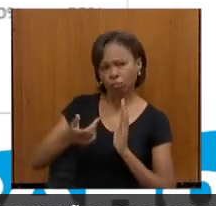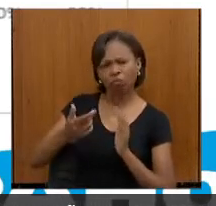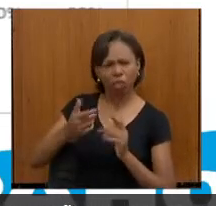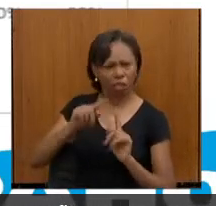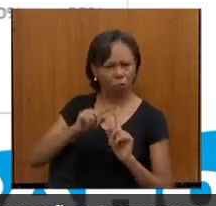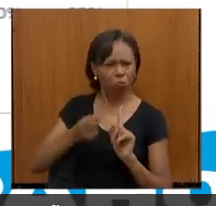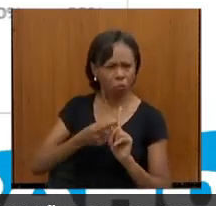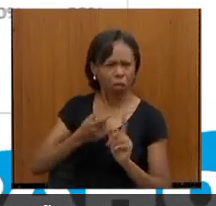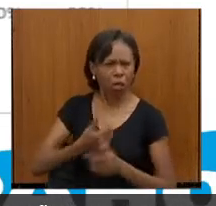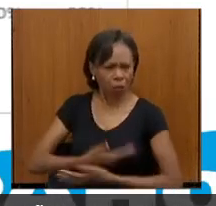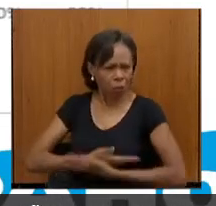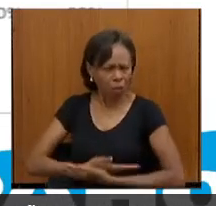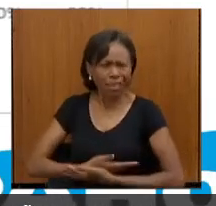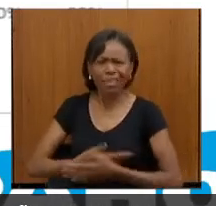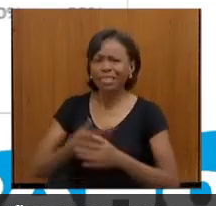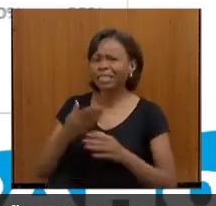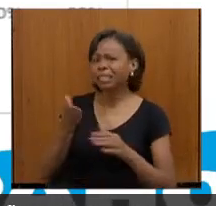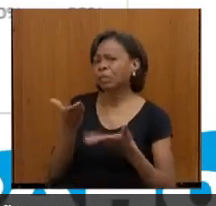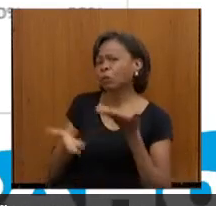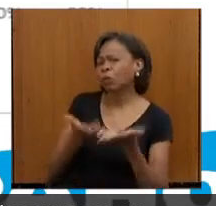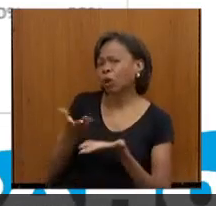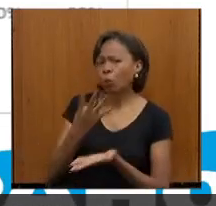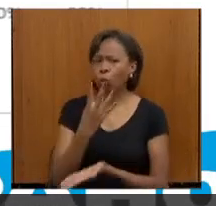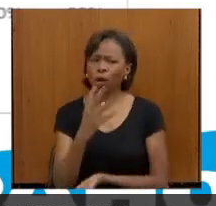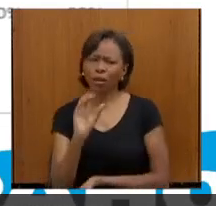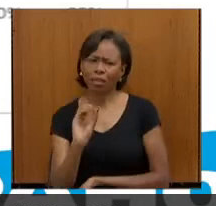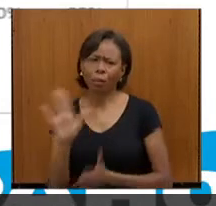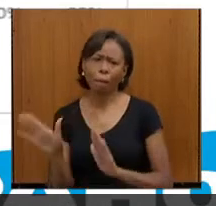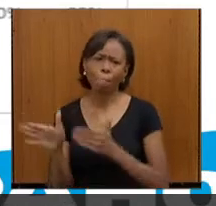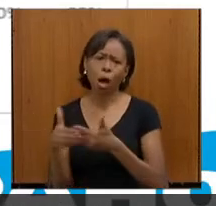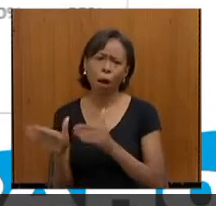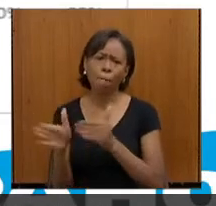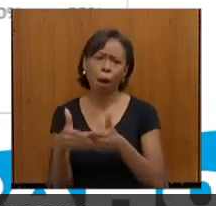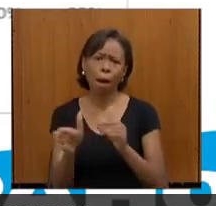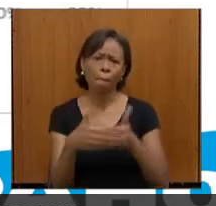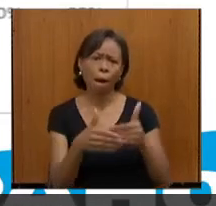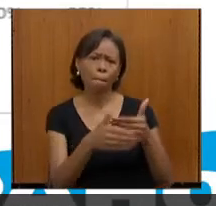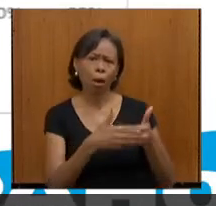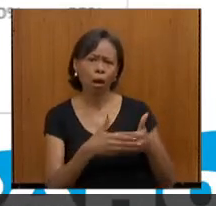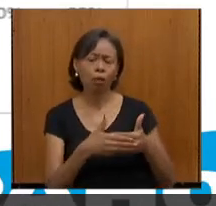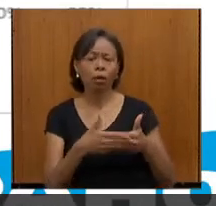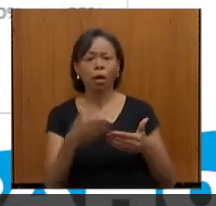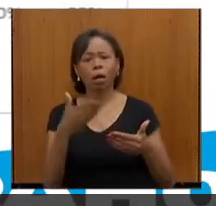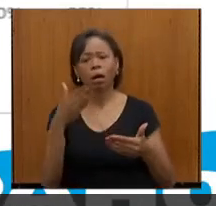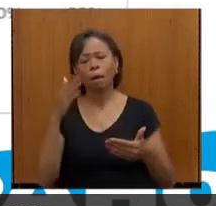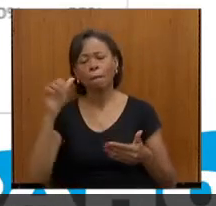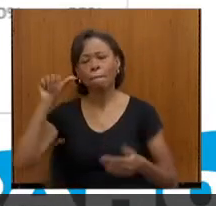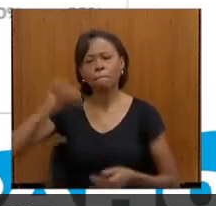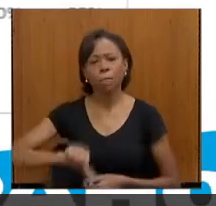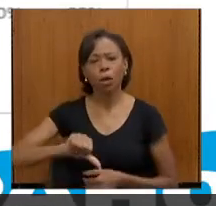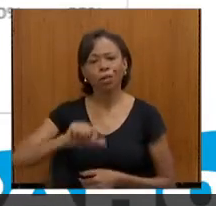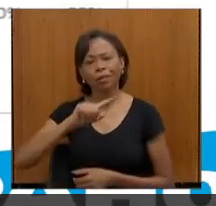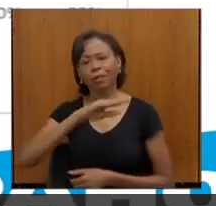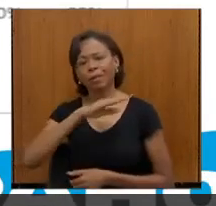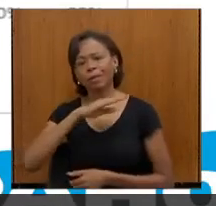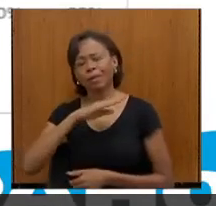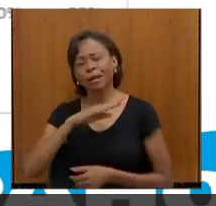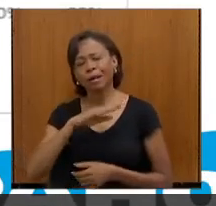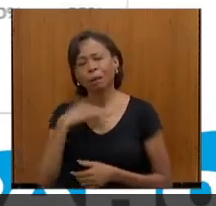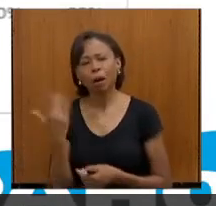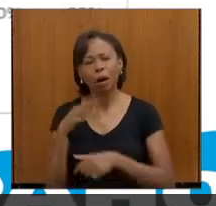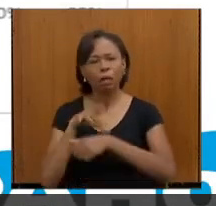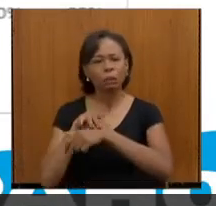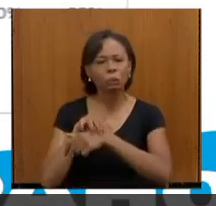40%. Provocou, então, um agravamento das condições das mulheres. Aqui a gente tem